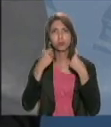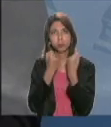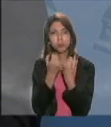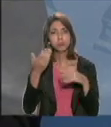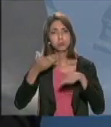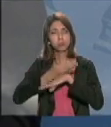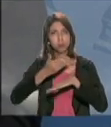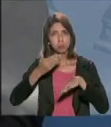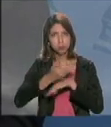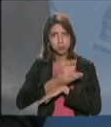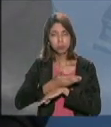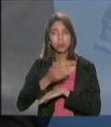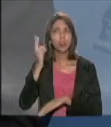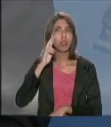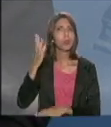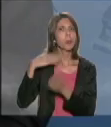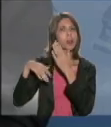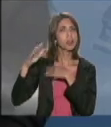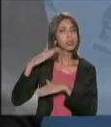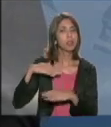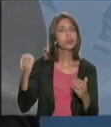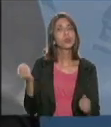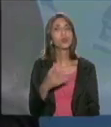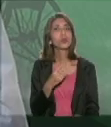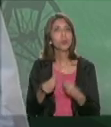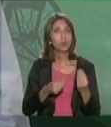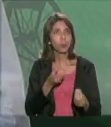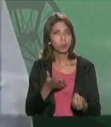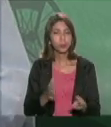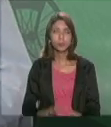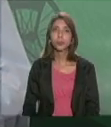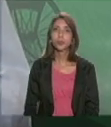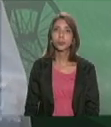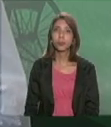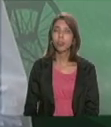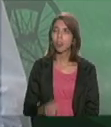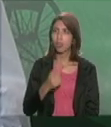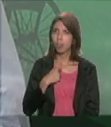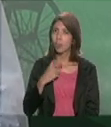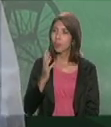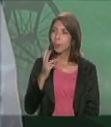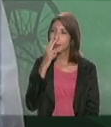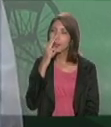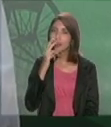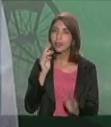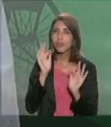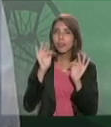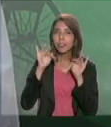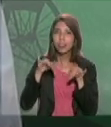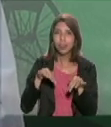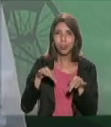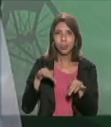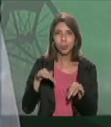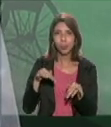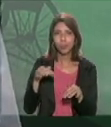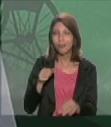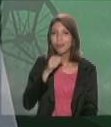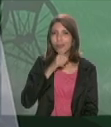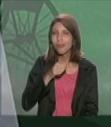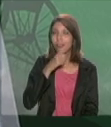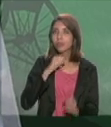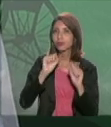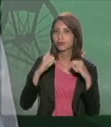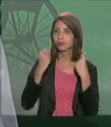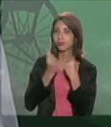boas recordações do estádio antigo e do novo? Já peguei muito a fase final do antigo estádio do